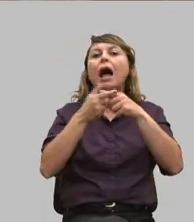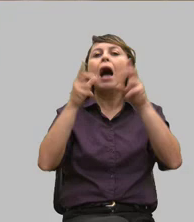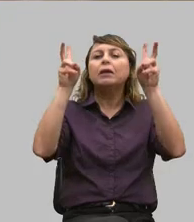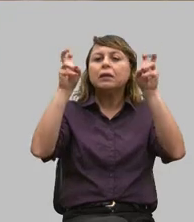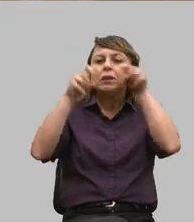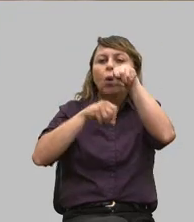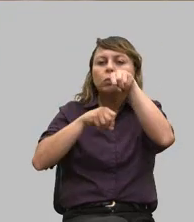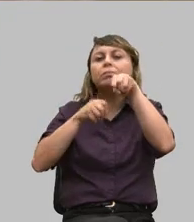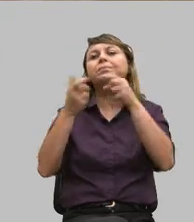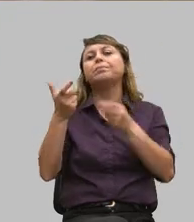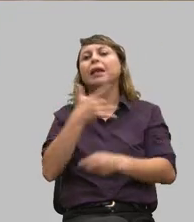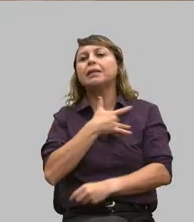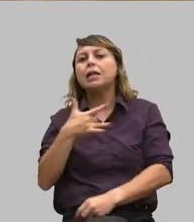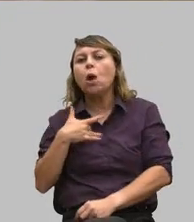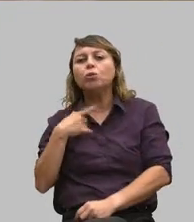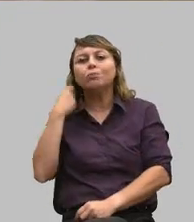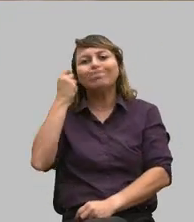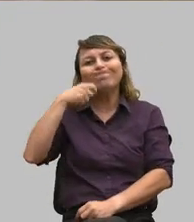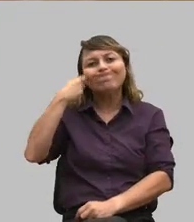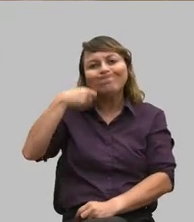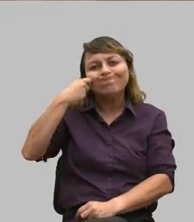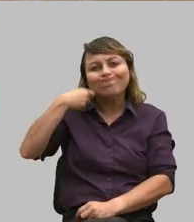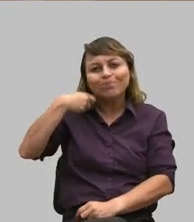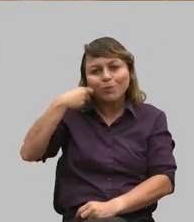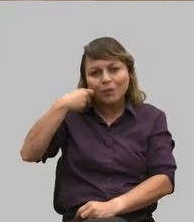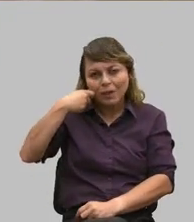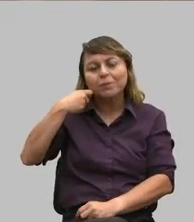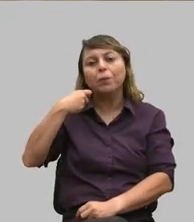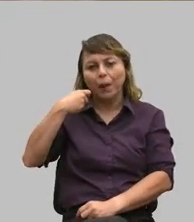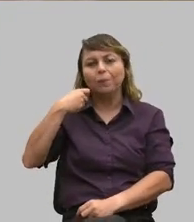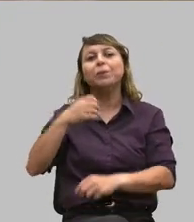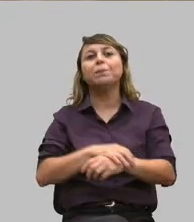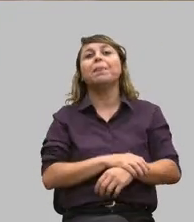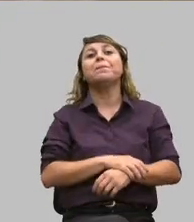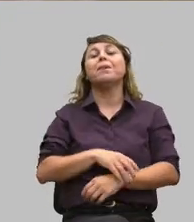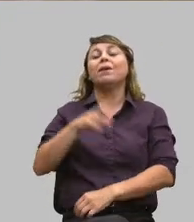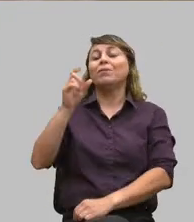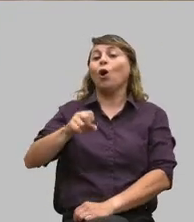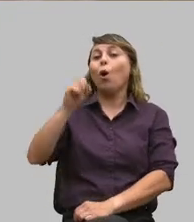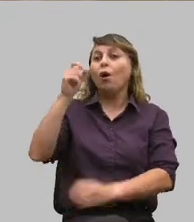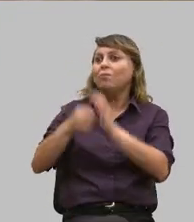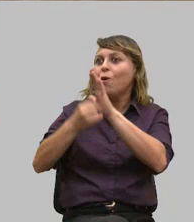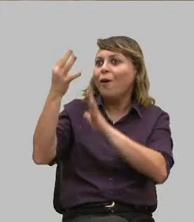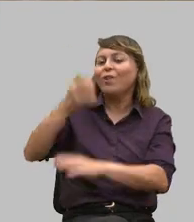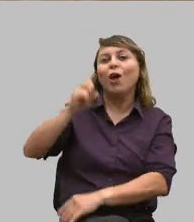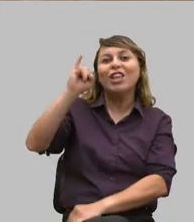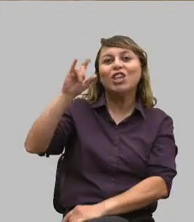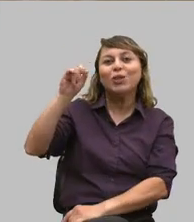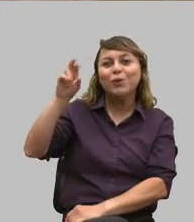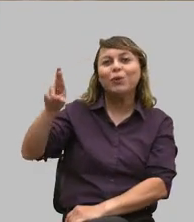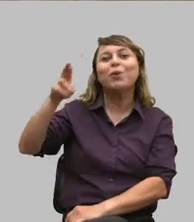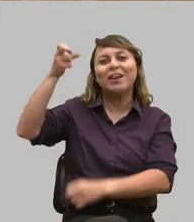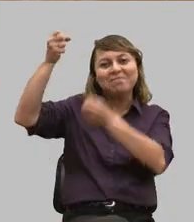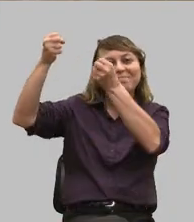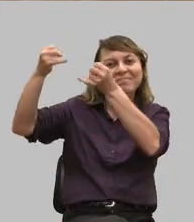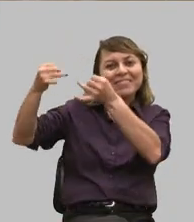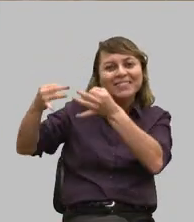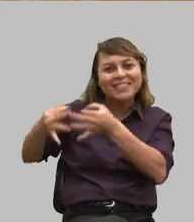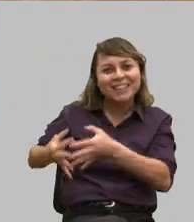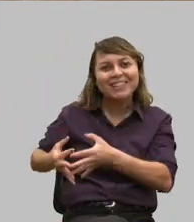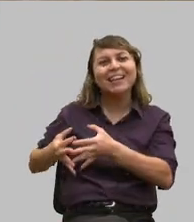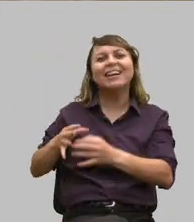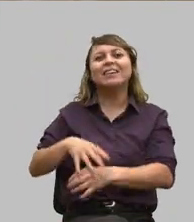queria pedir eh a Kara já me falou oito vezes aqui que o Igor quer falar mas eu ela tá achando que eu tô